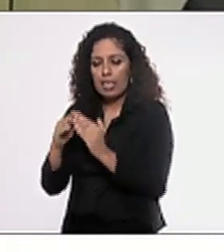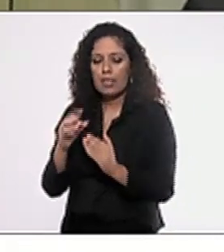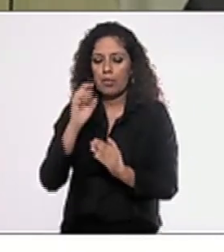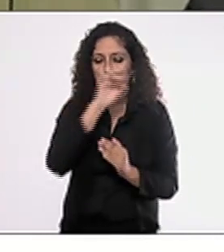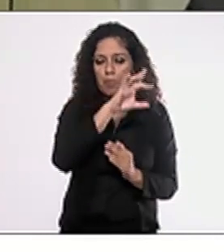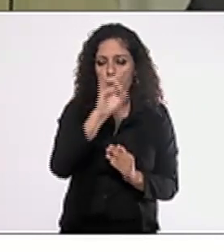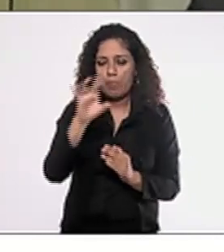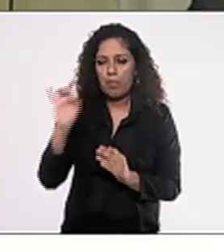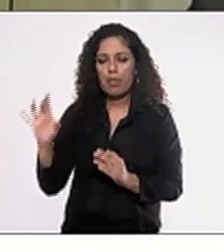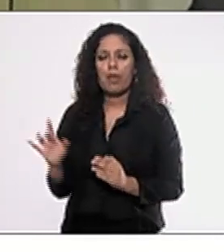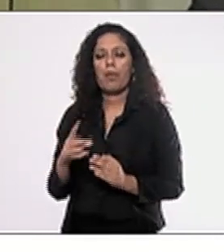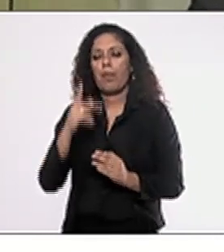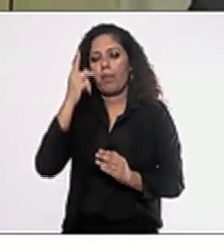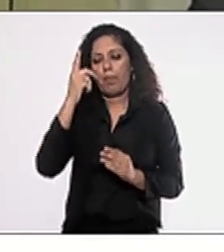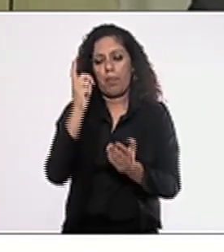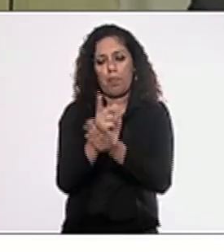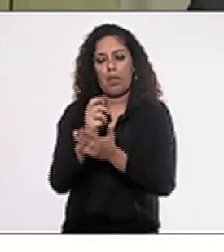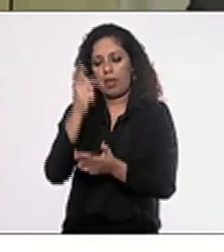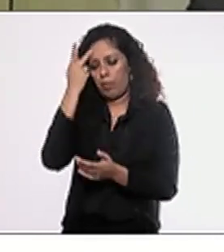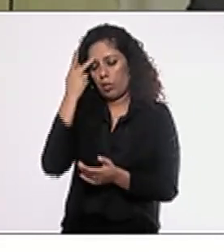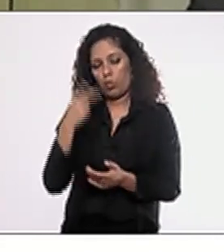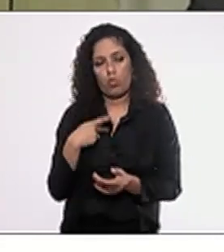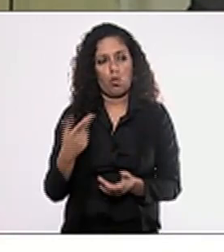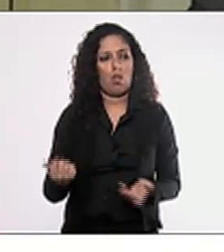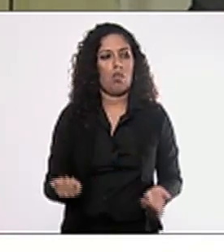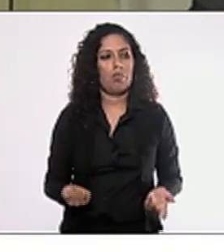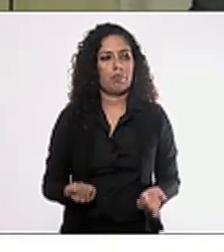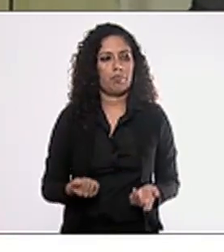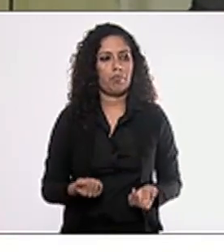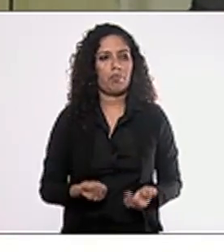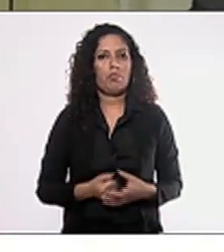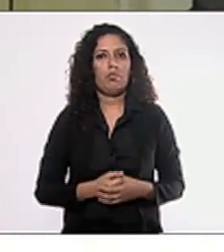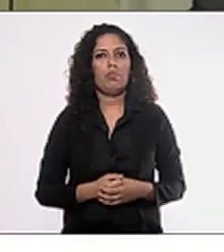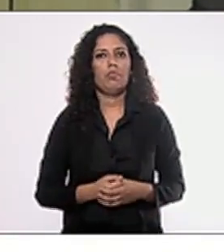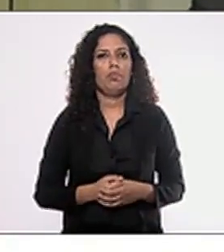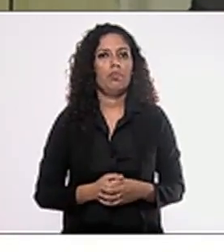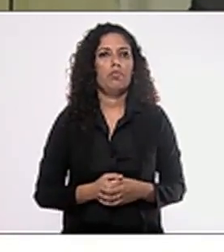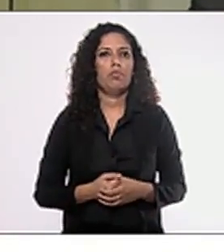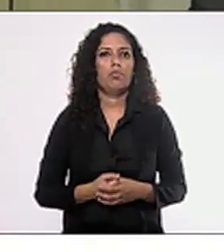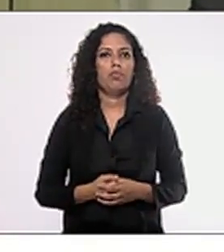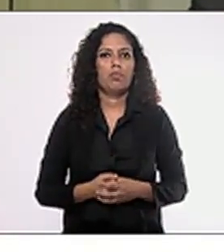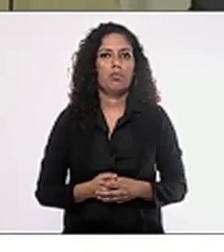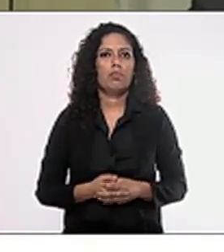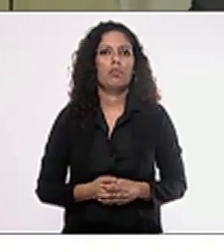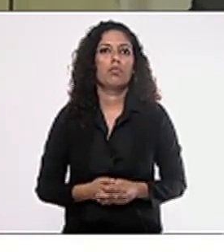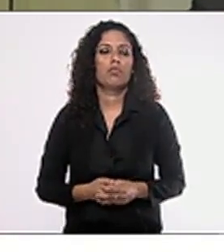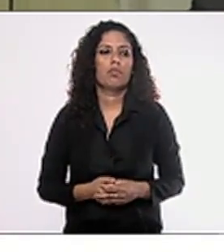E o valor total da conta é a tarifa mínima vezes o número de unidades.